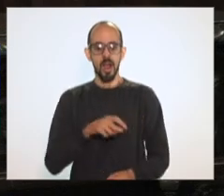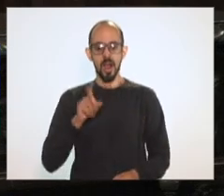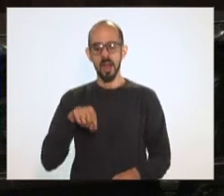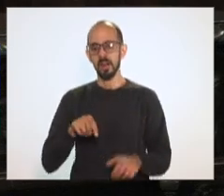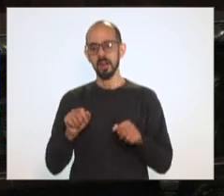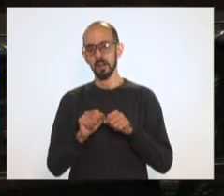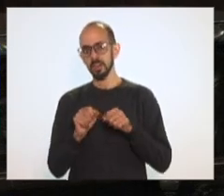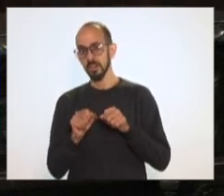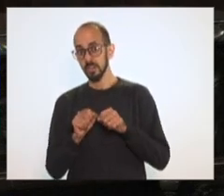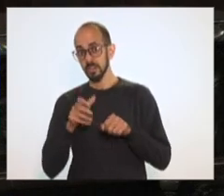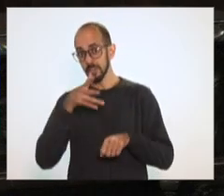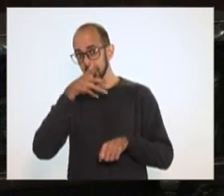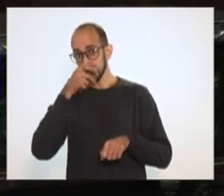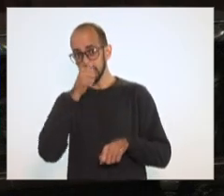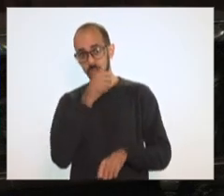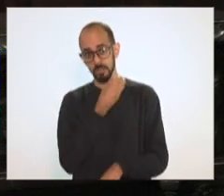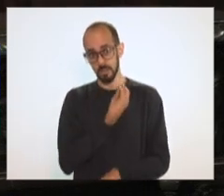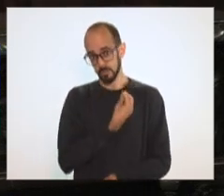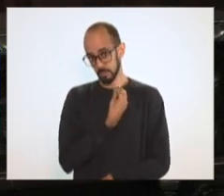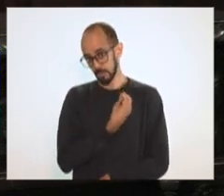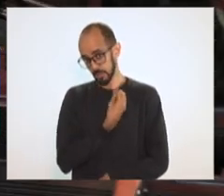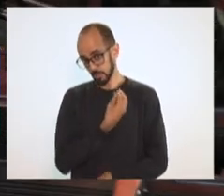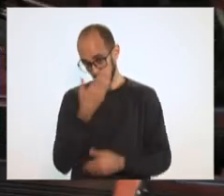salvar vidas. Muito obrigada, senhor presidente.